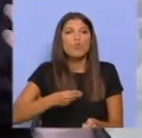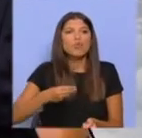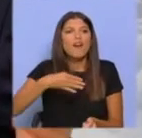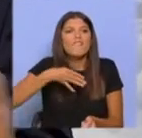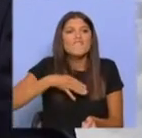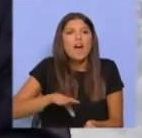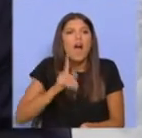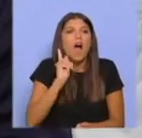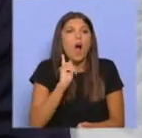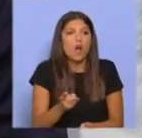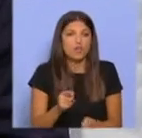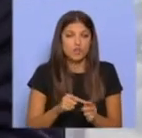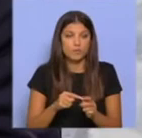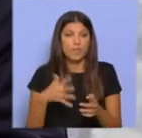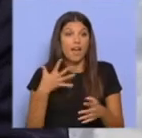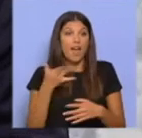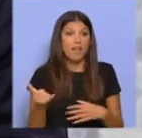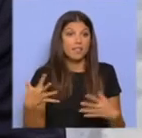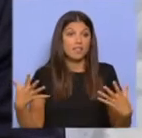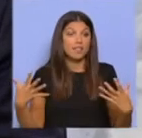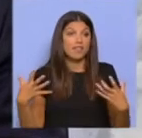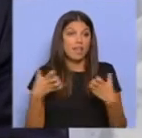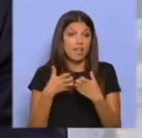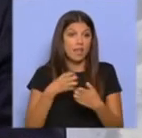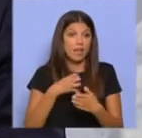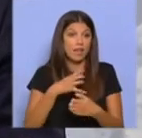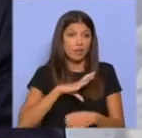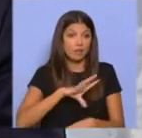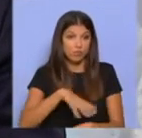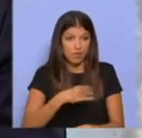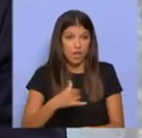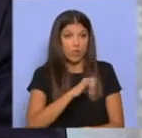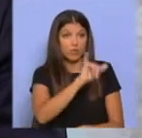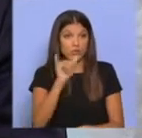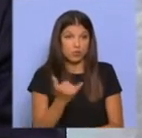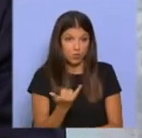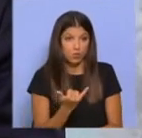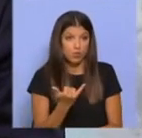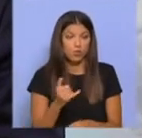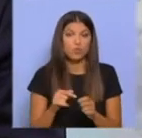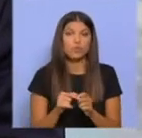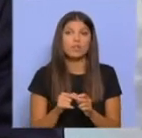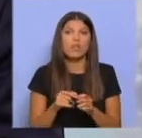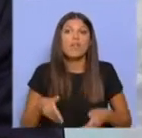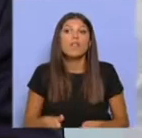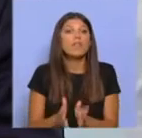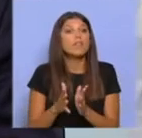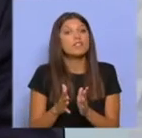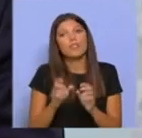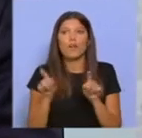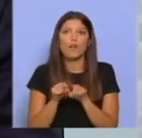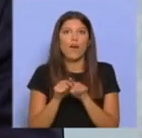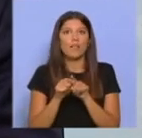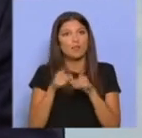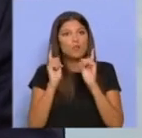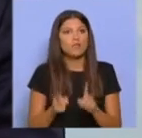crises que vivemos em contexto da Europa, claro, no século XX, nasceram coisas muito importantes. Eu sublinho, por